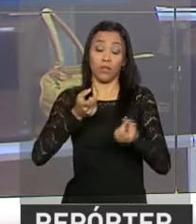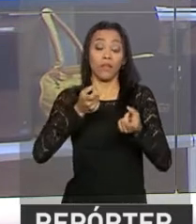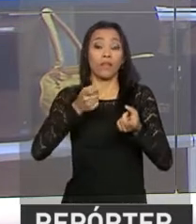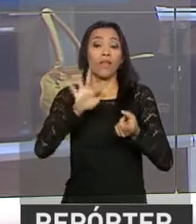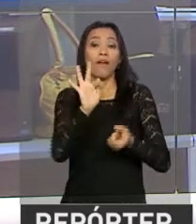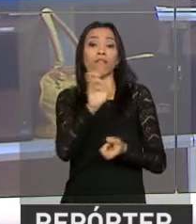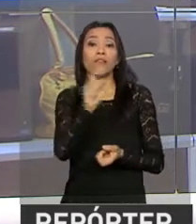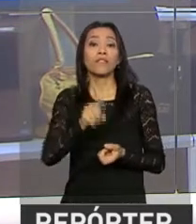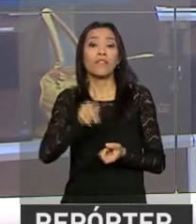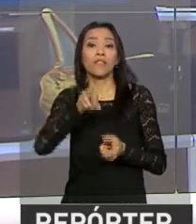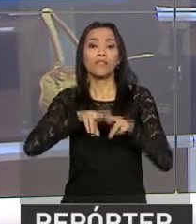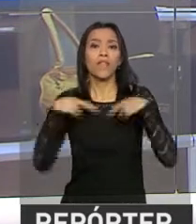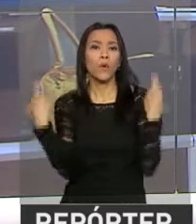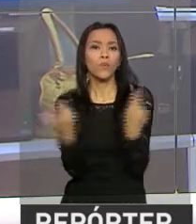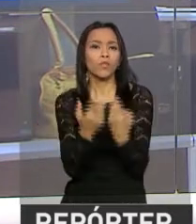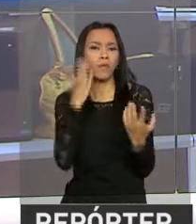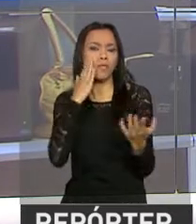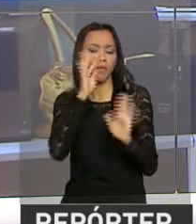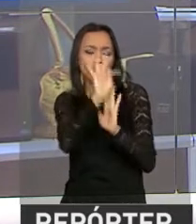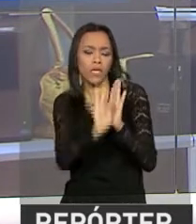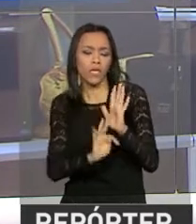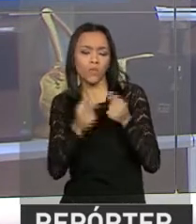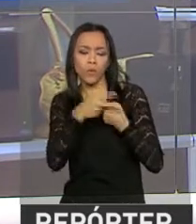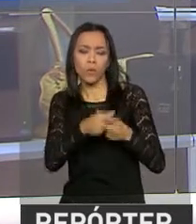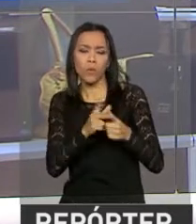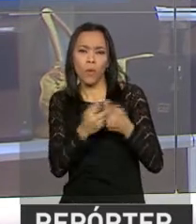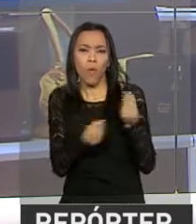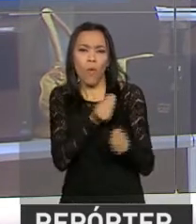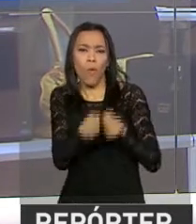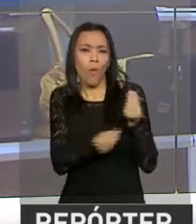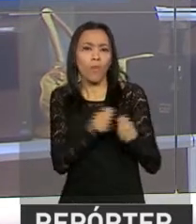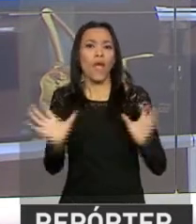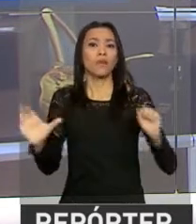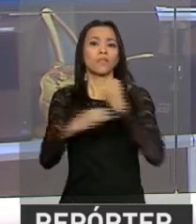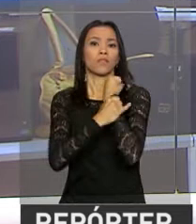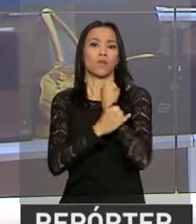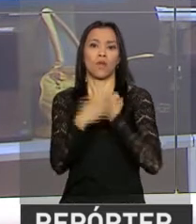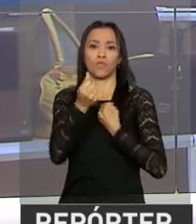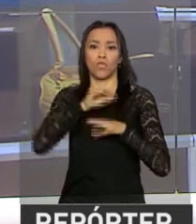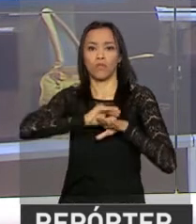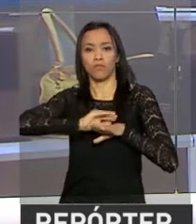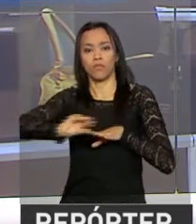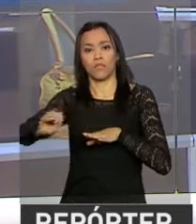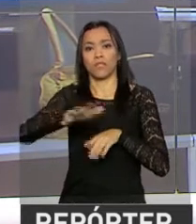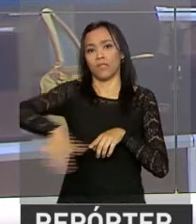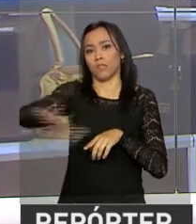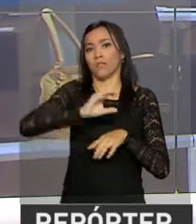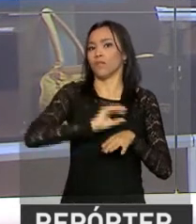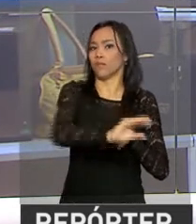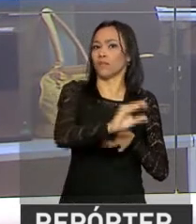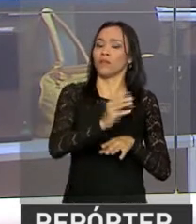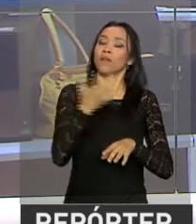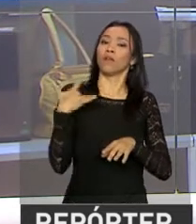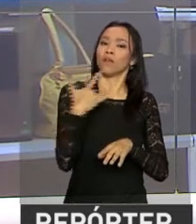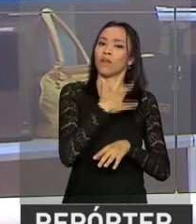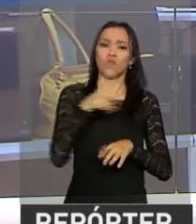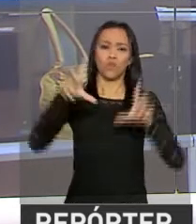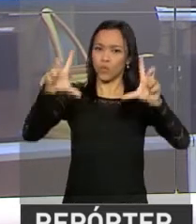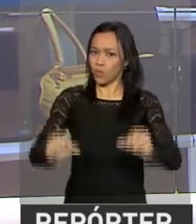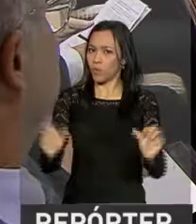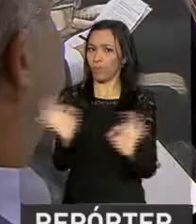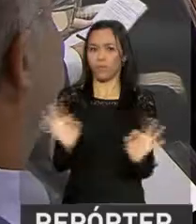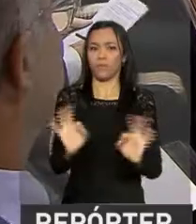para acertar detalhes do texto como garantir que os recursos para saúde educação não vão ser reduzidos